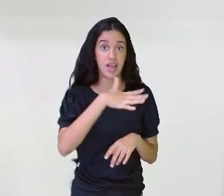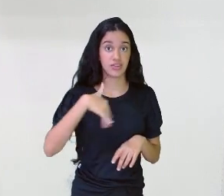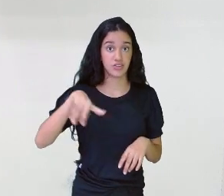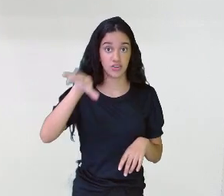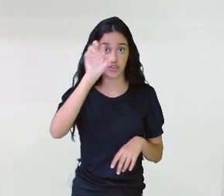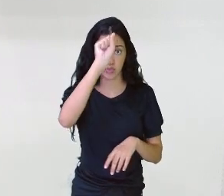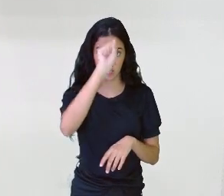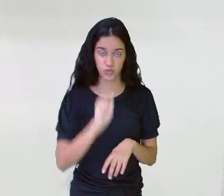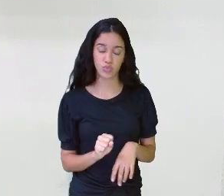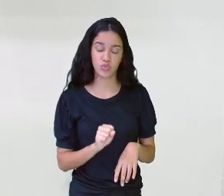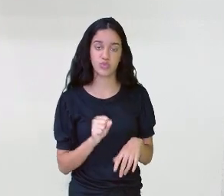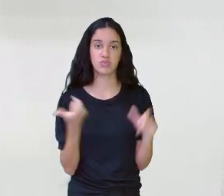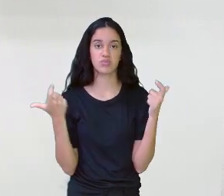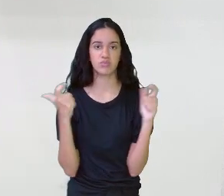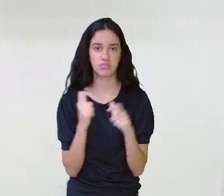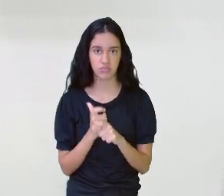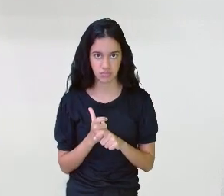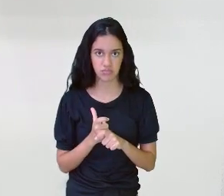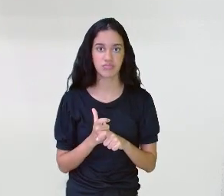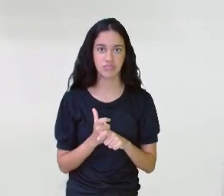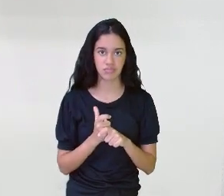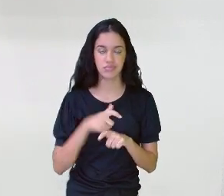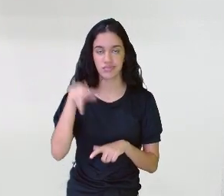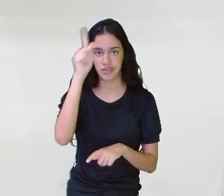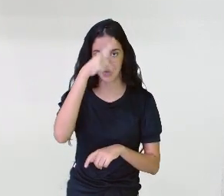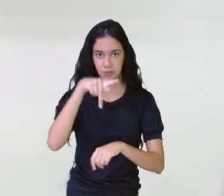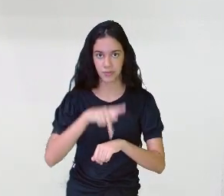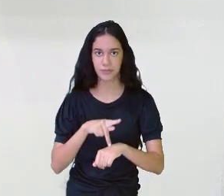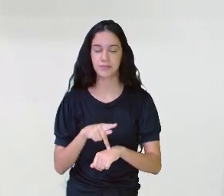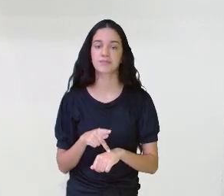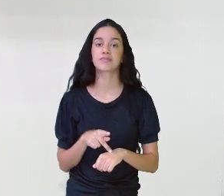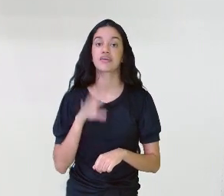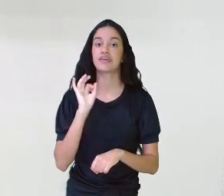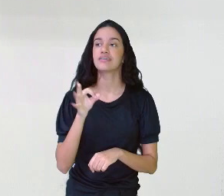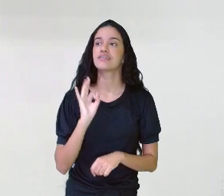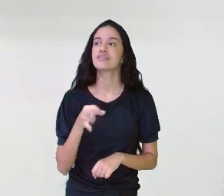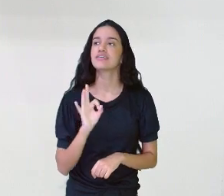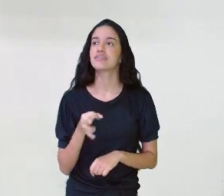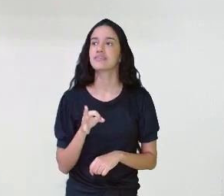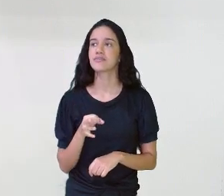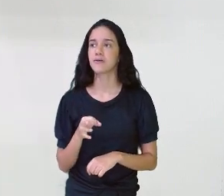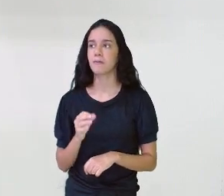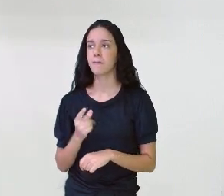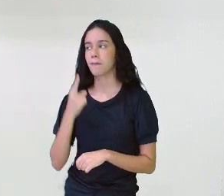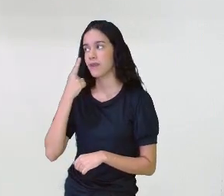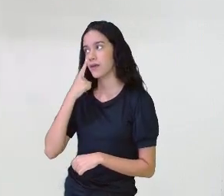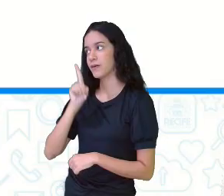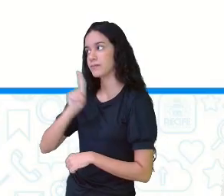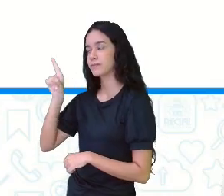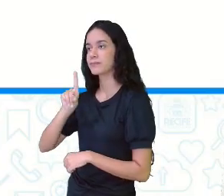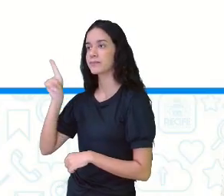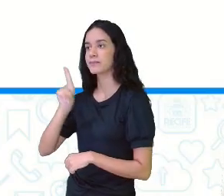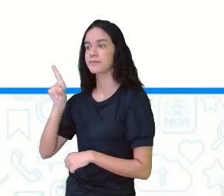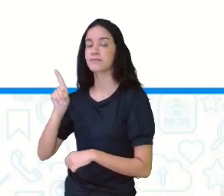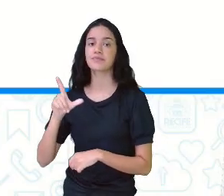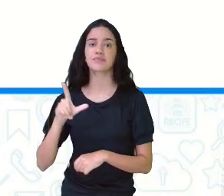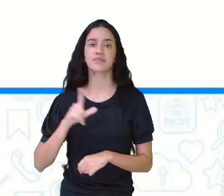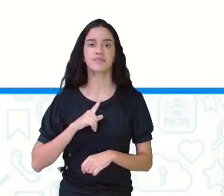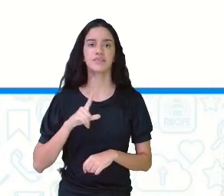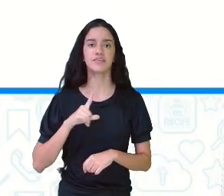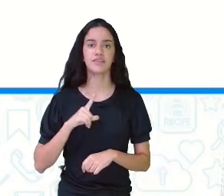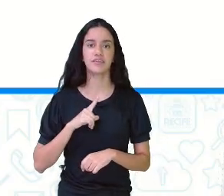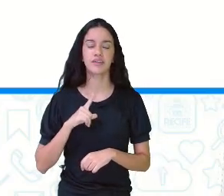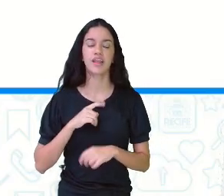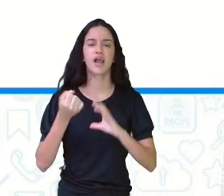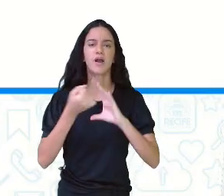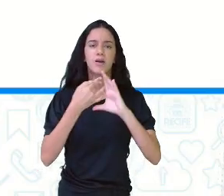a menor região do país, certo? Então, vamos lá. Aí aqui eu já tenho